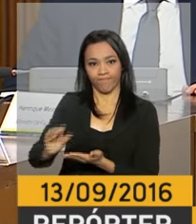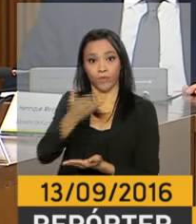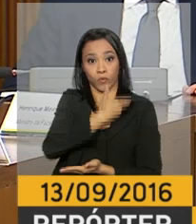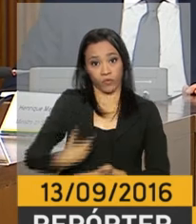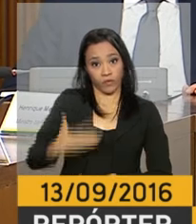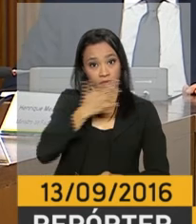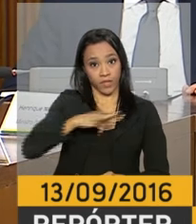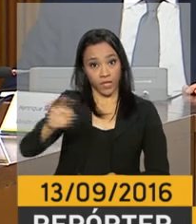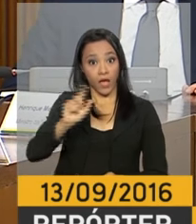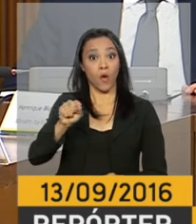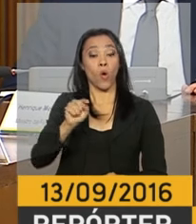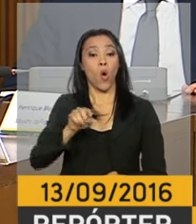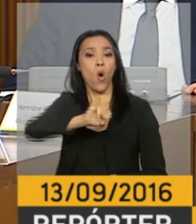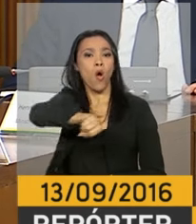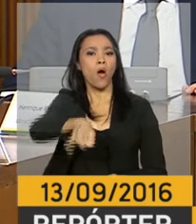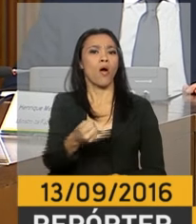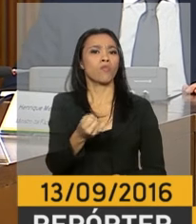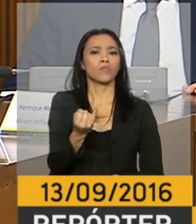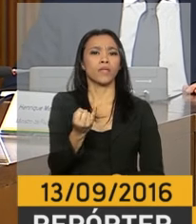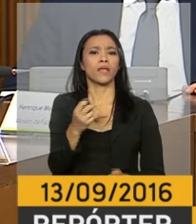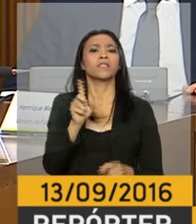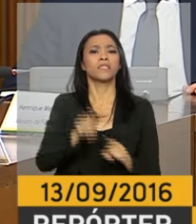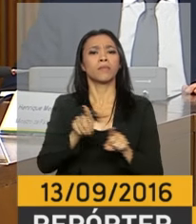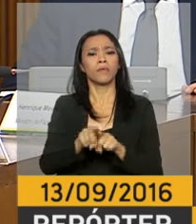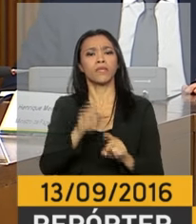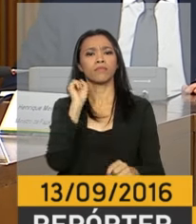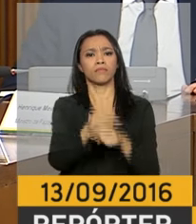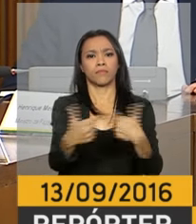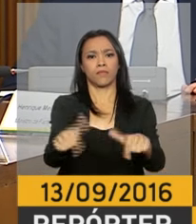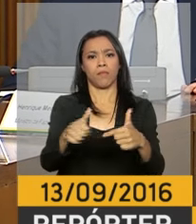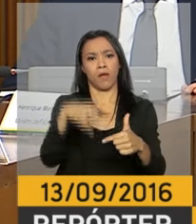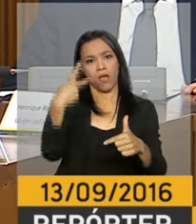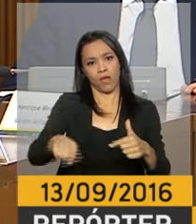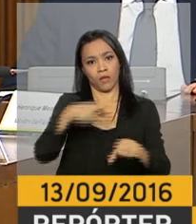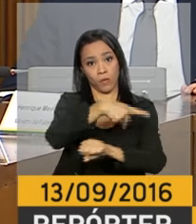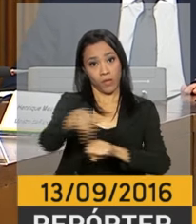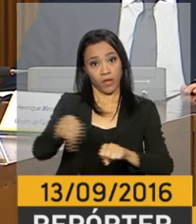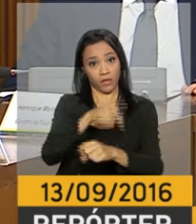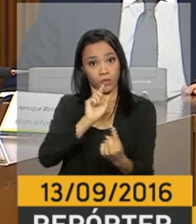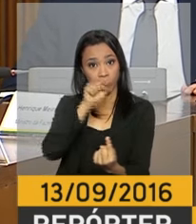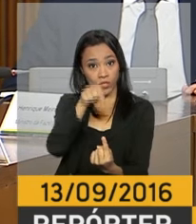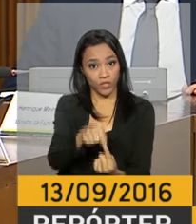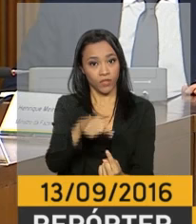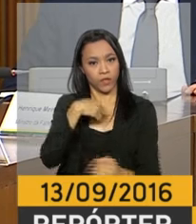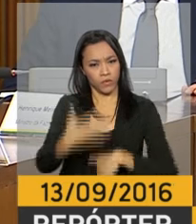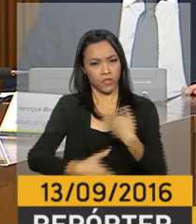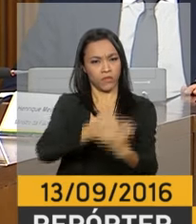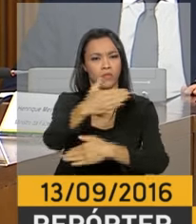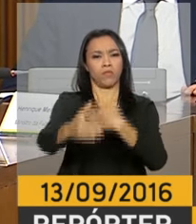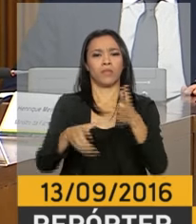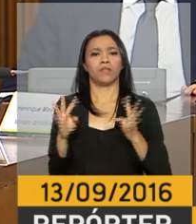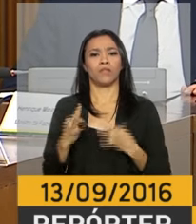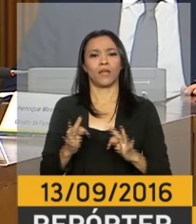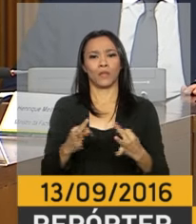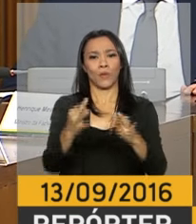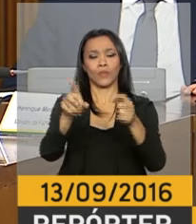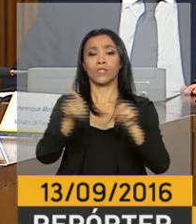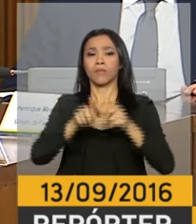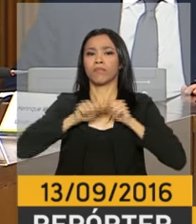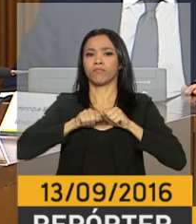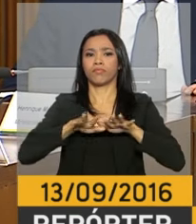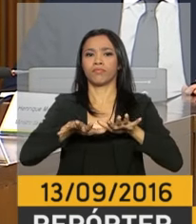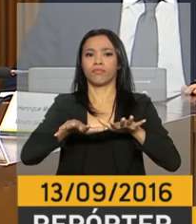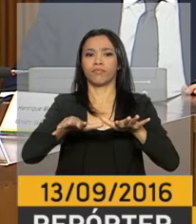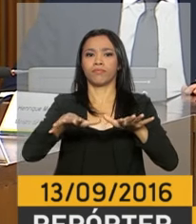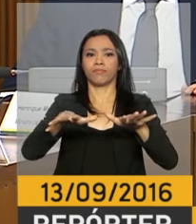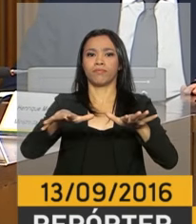oportunidades de investimentos e emprego no país O estímulo ao desenvolvimento tecnológico e a expansão